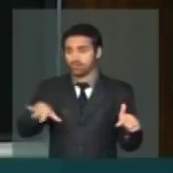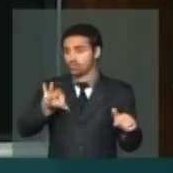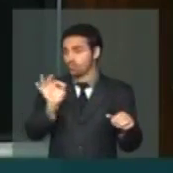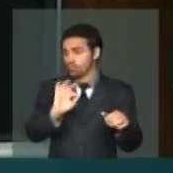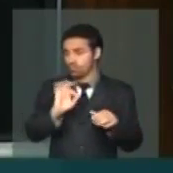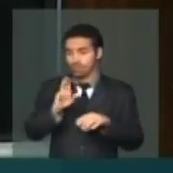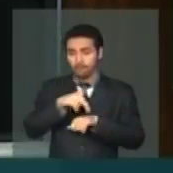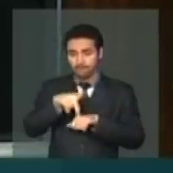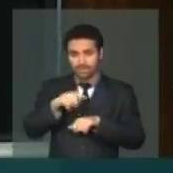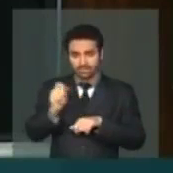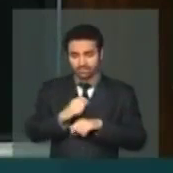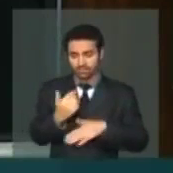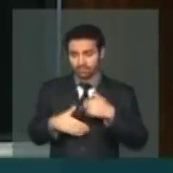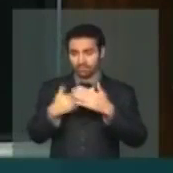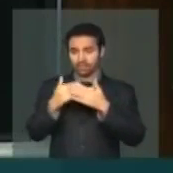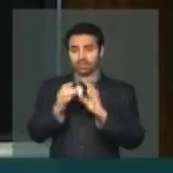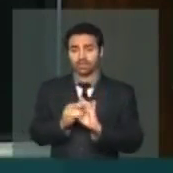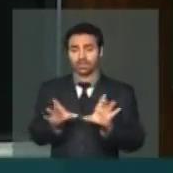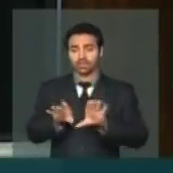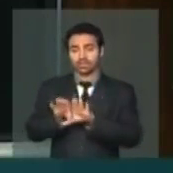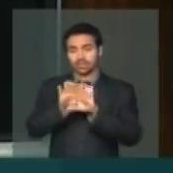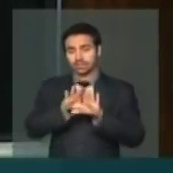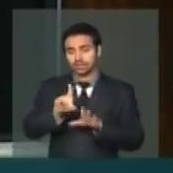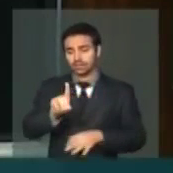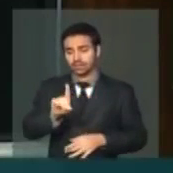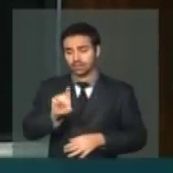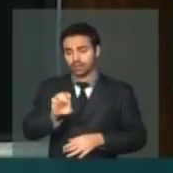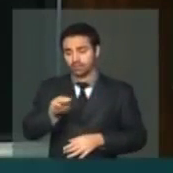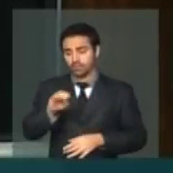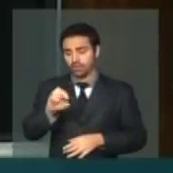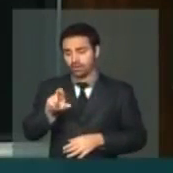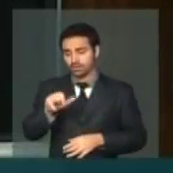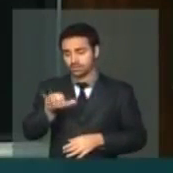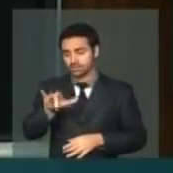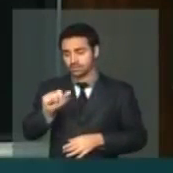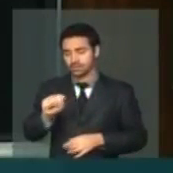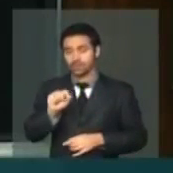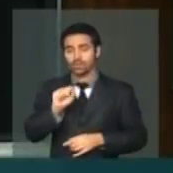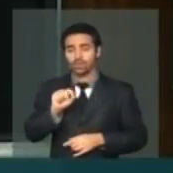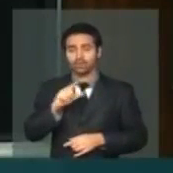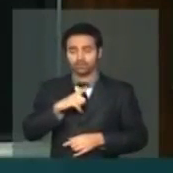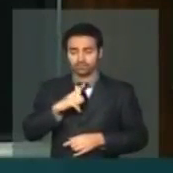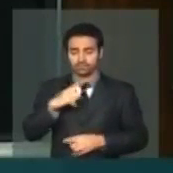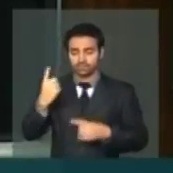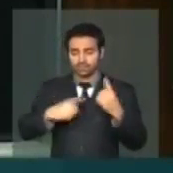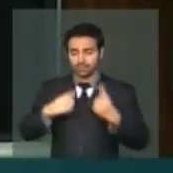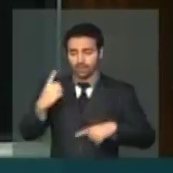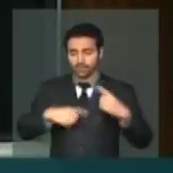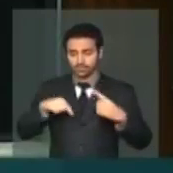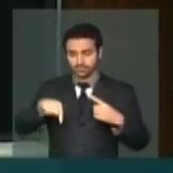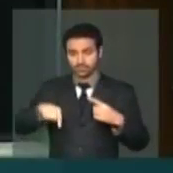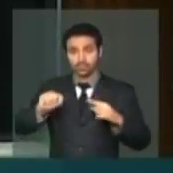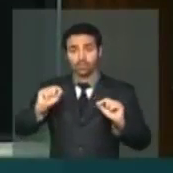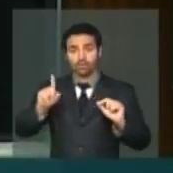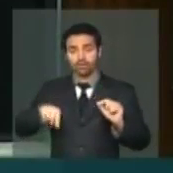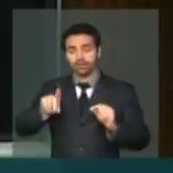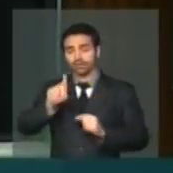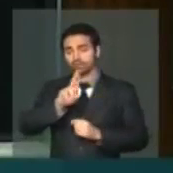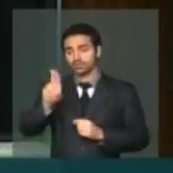cresça democraticamente instituindo o que está sendo debatido nessa casa, que é o